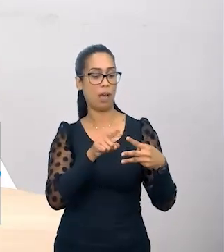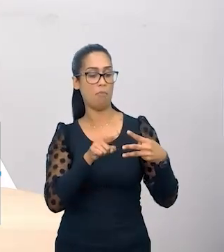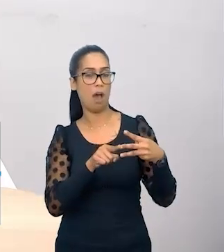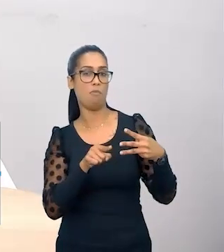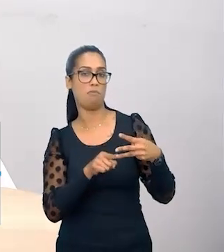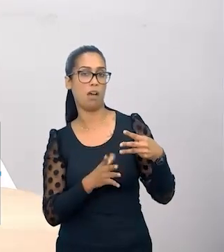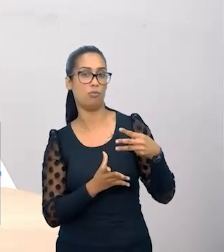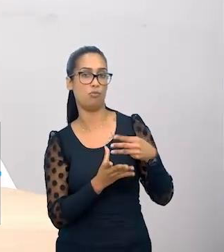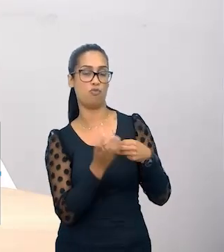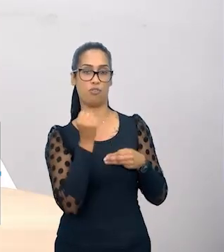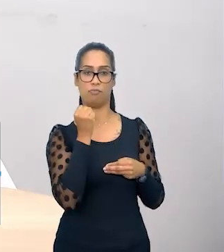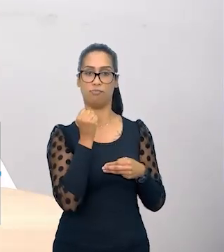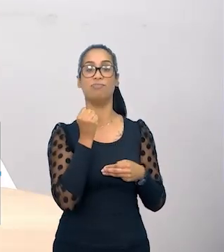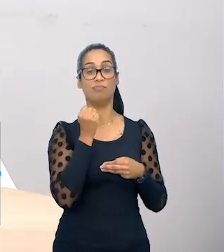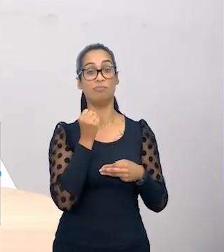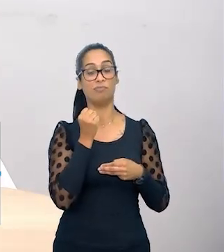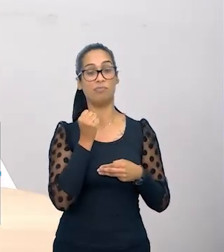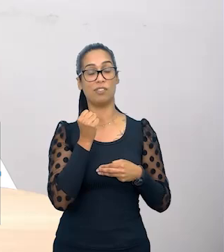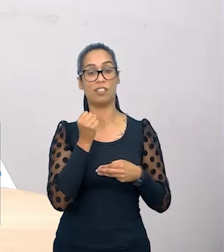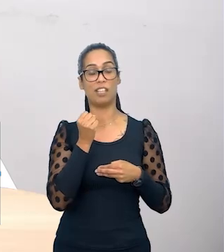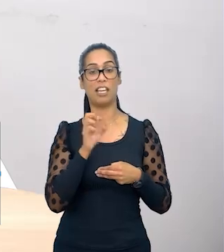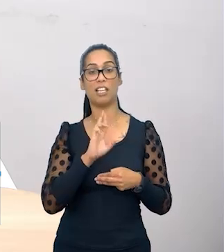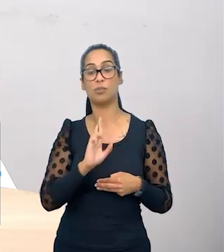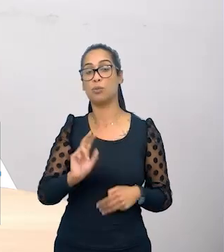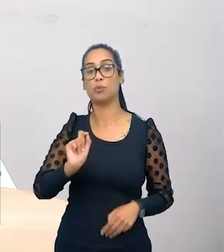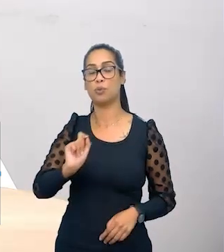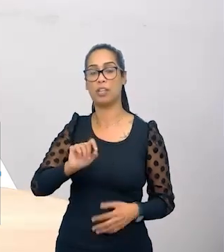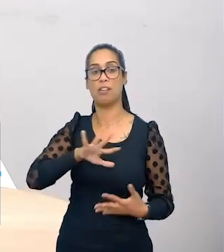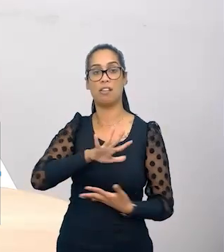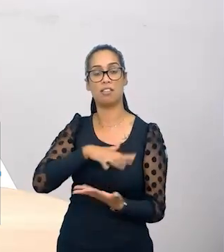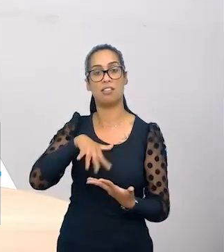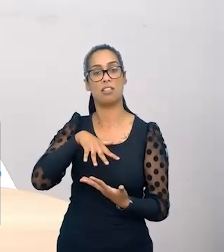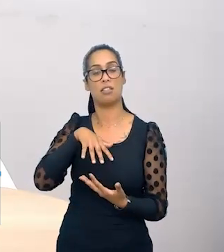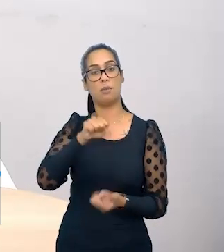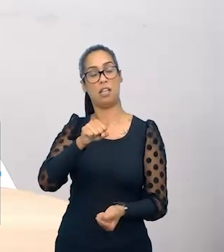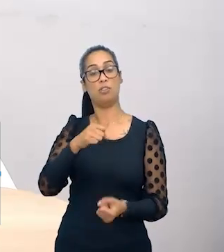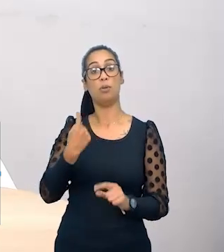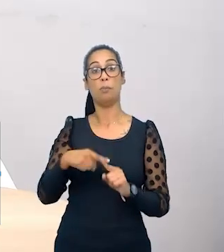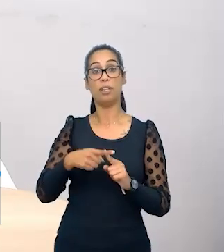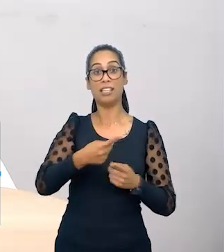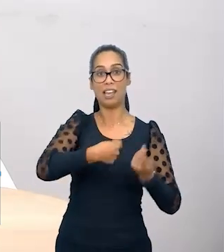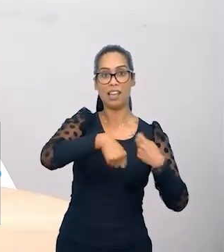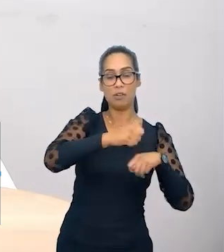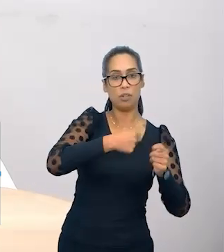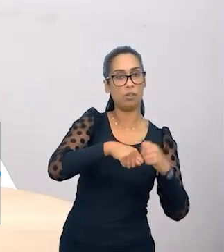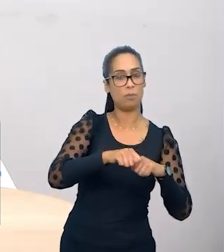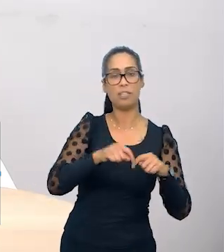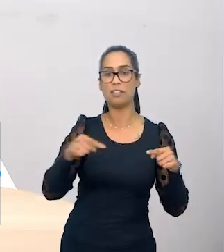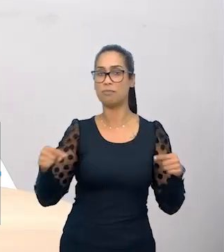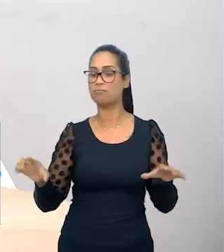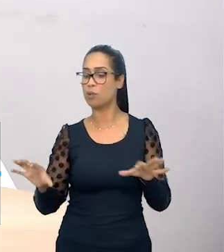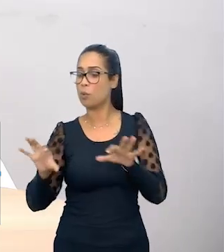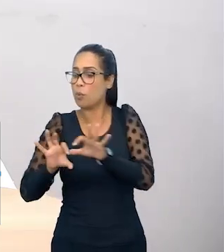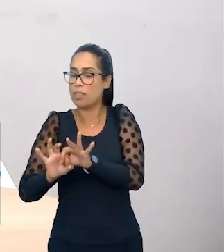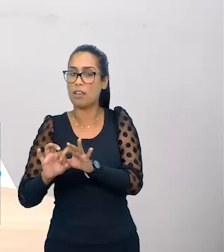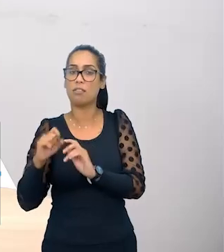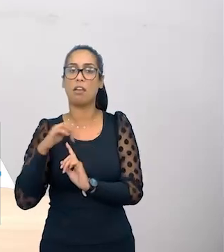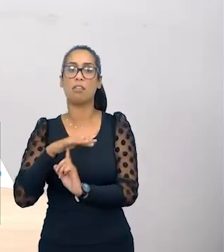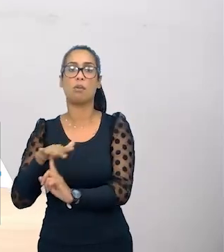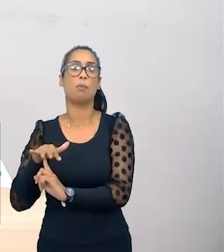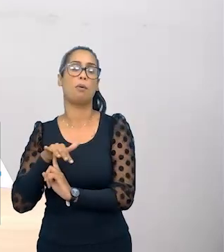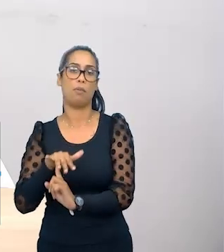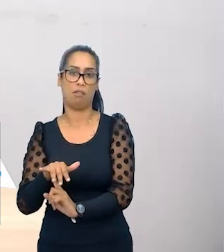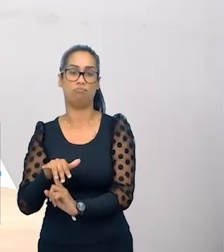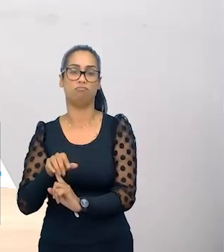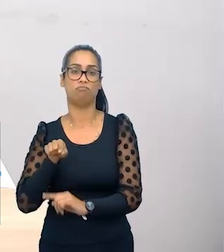né? As questões econômicas estão sempre ligadas ao meio ambiente e a gente consegue observar isso mais recentemente